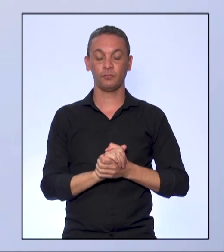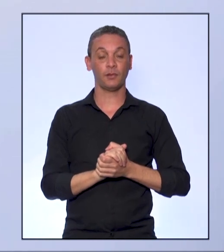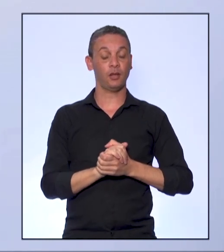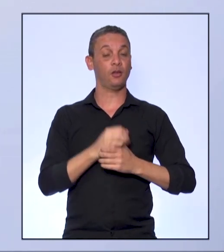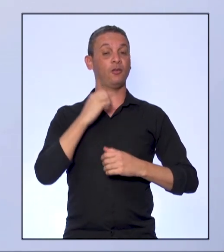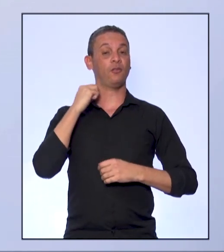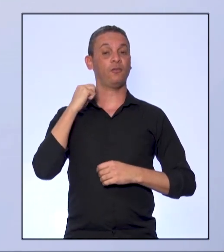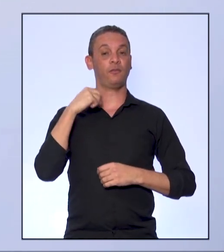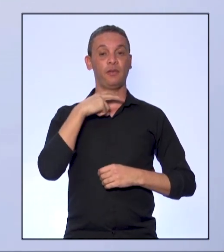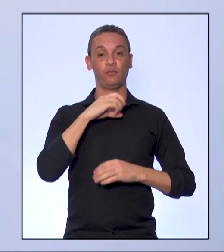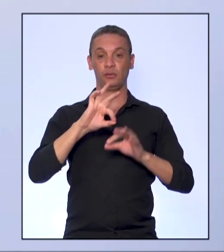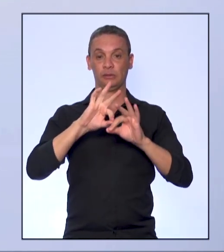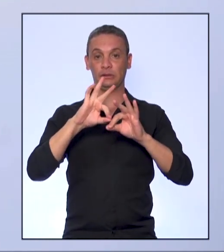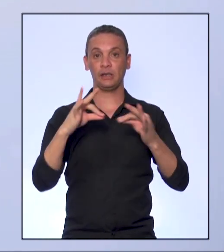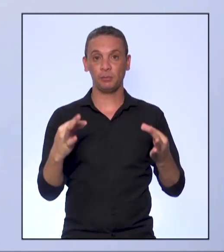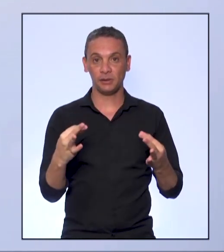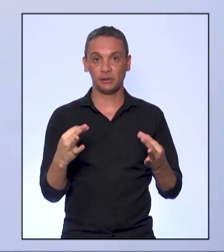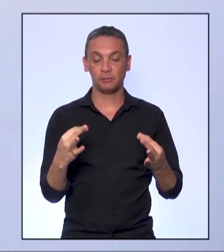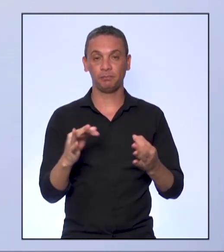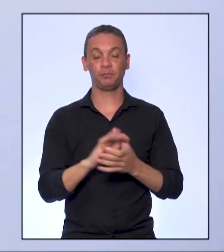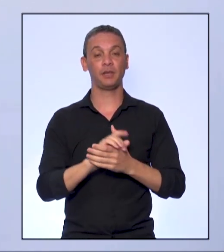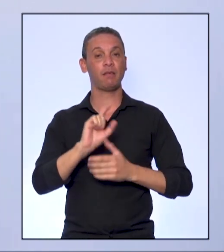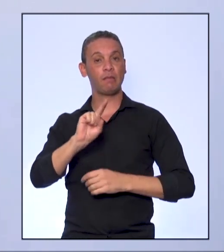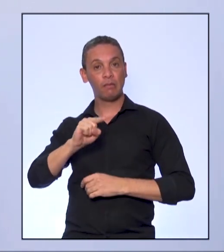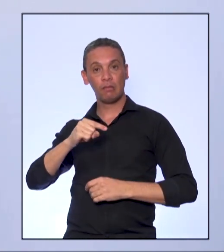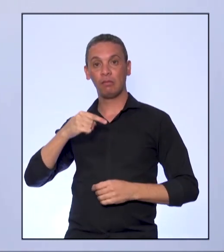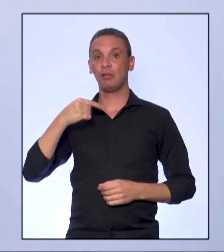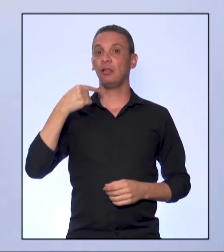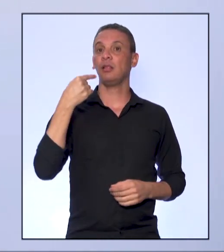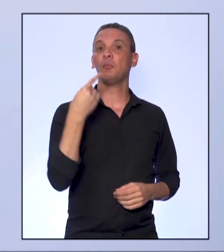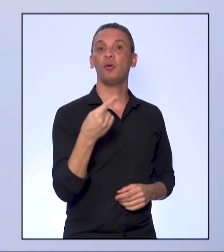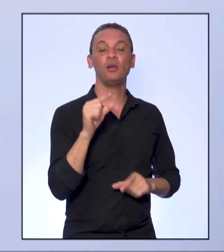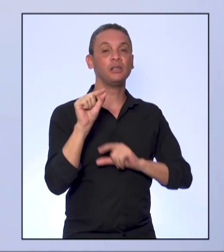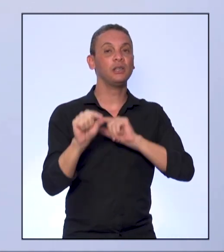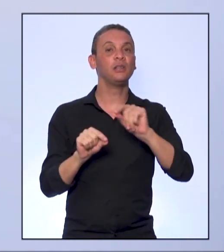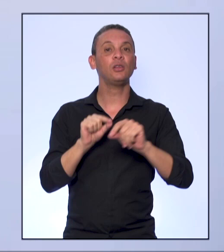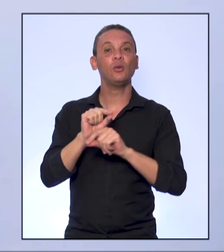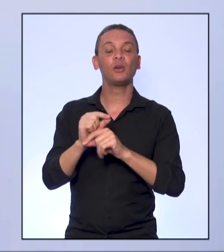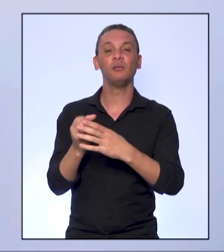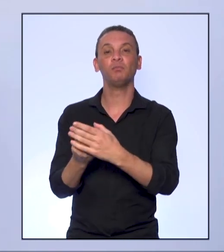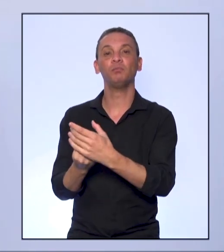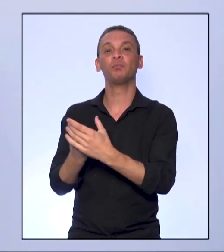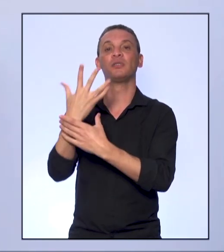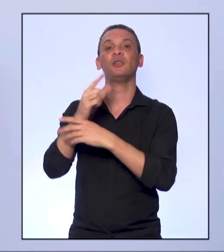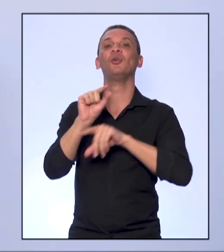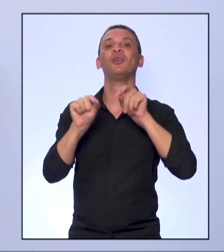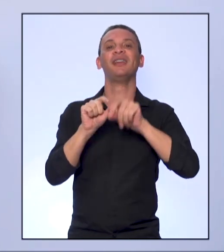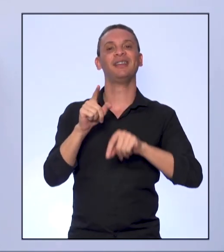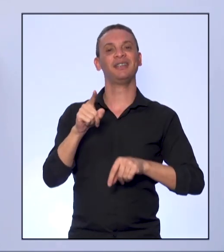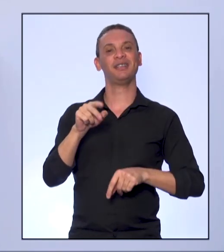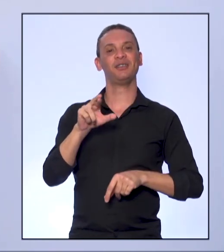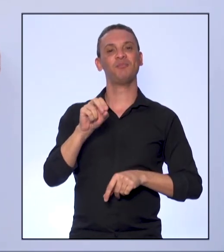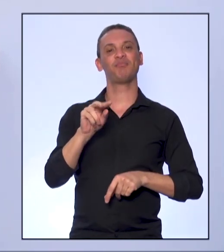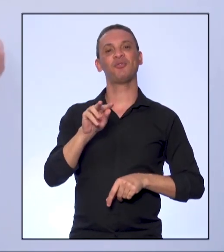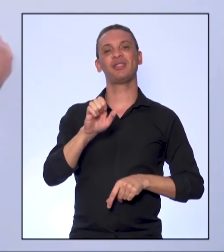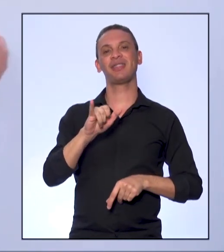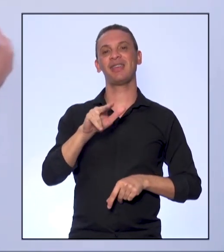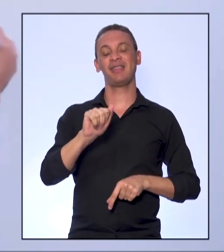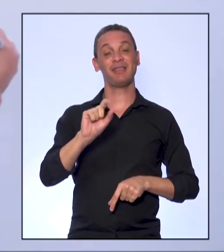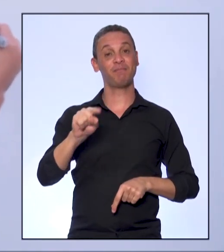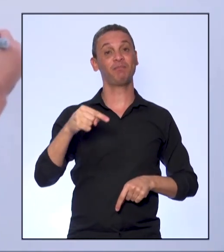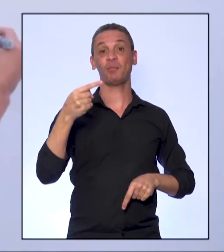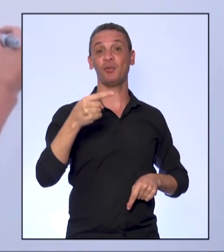olha, simples. Para depois produzir proteína. Só depois ele